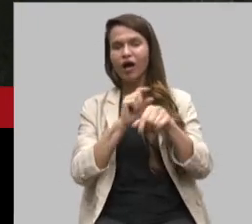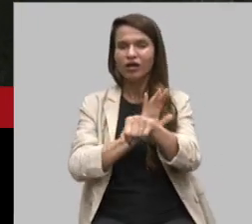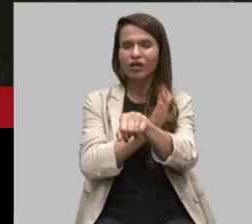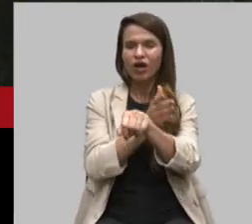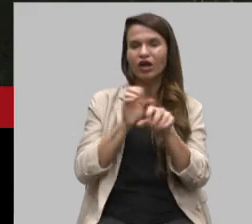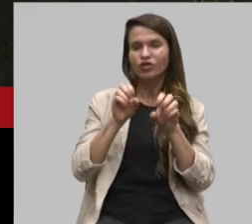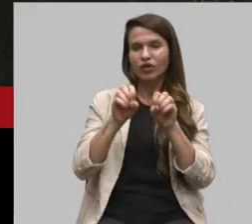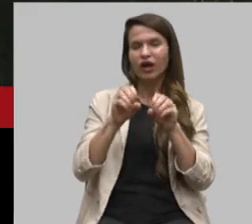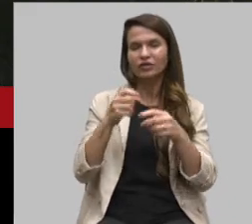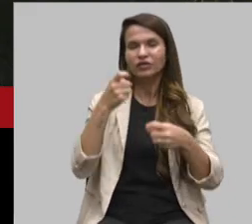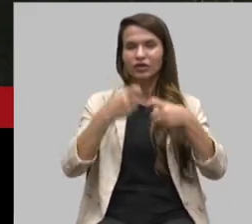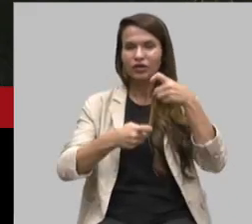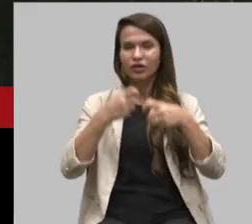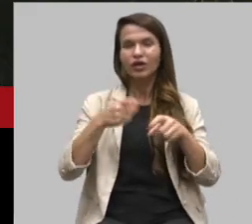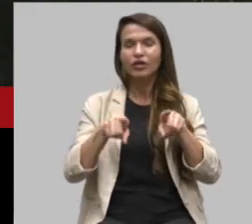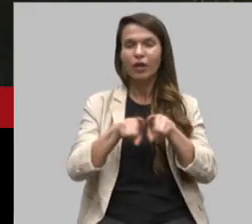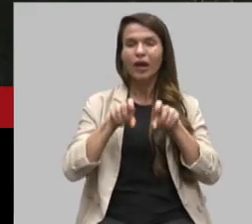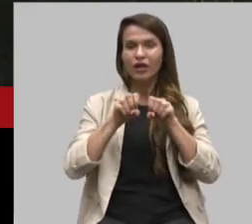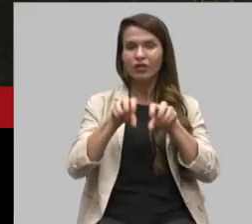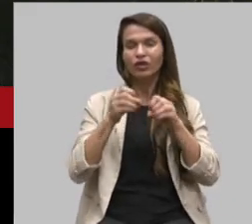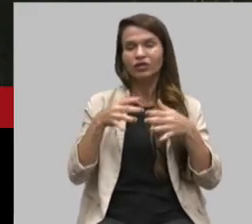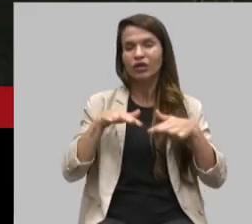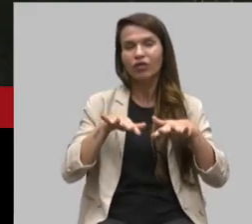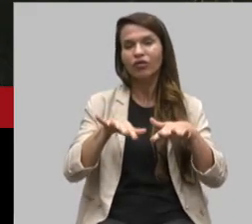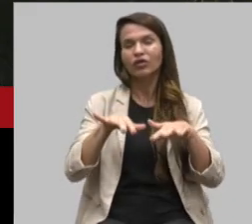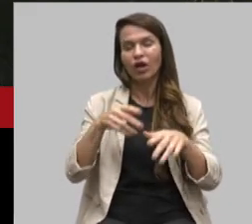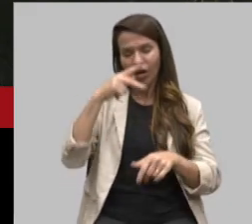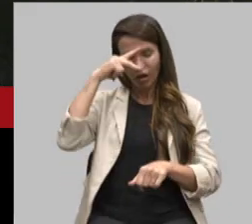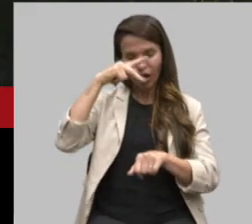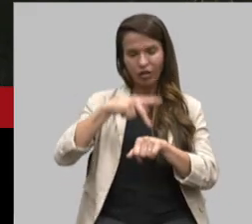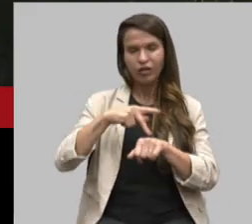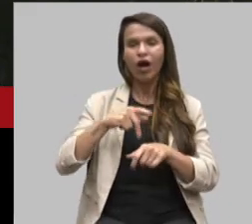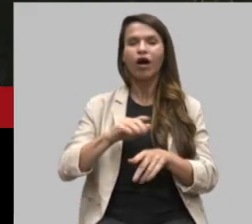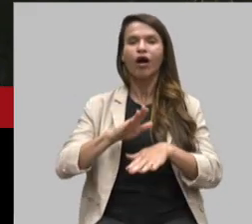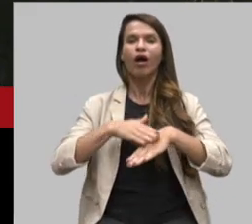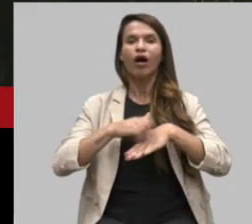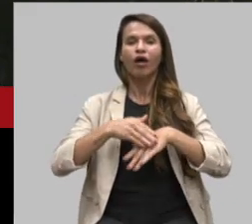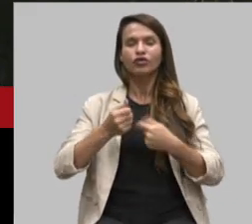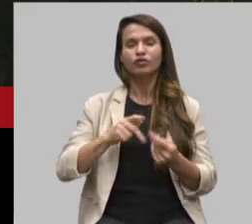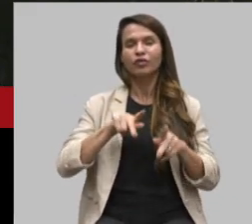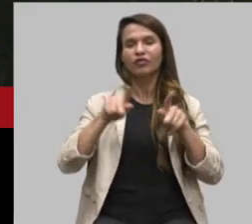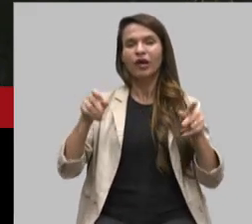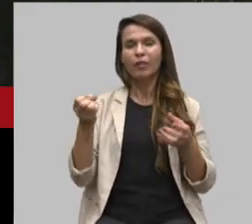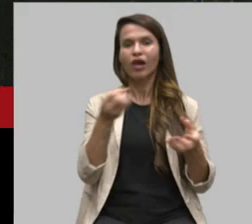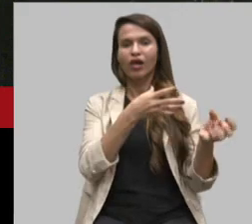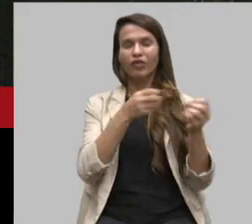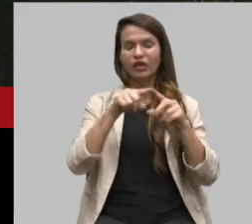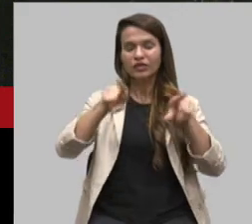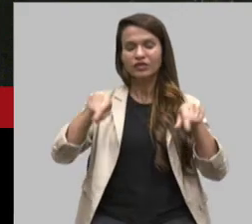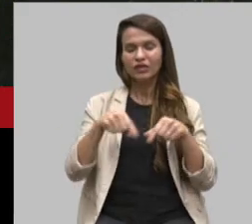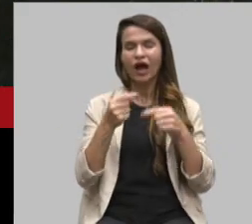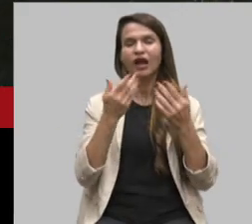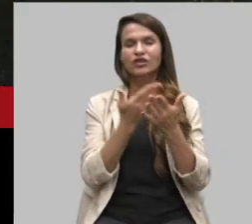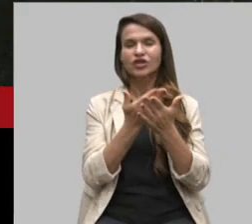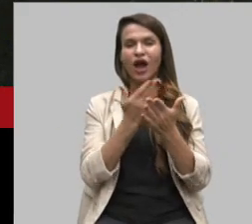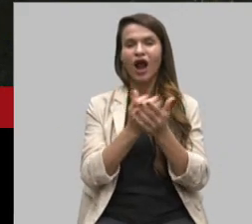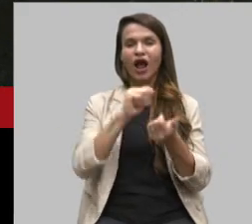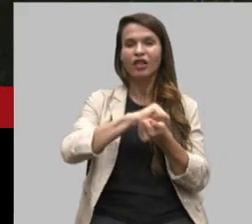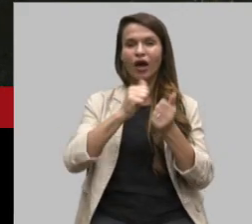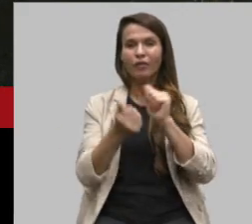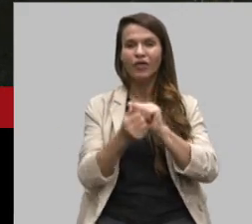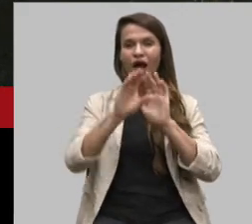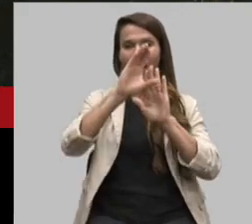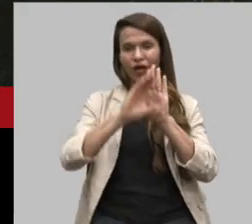e educação inclusiva dando autonomia aos professores para Inovar em sala de aula e adaptar o currículo às